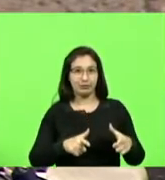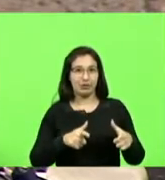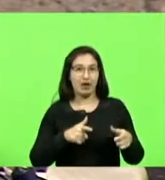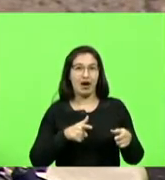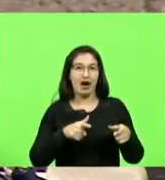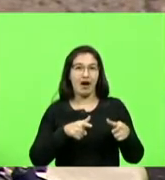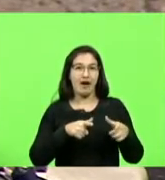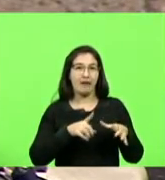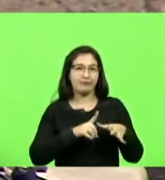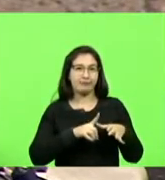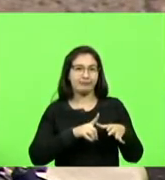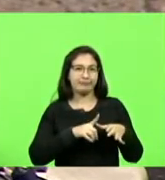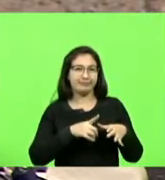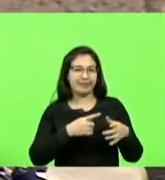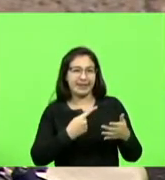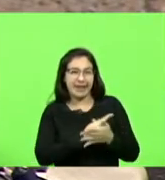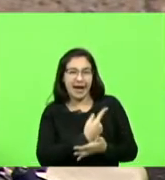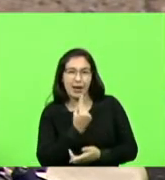do lugar,